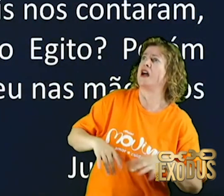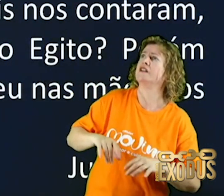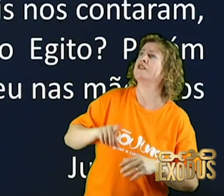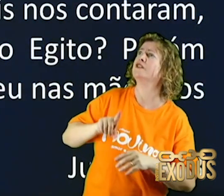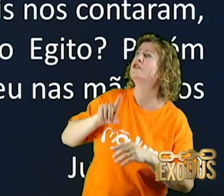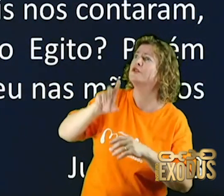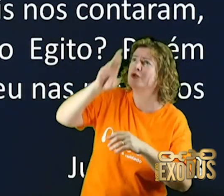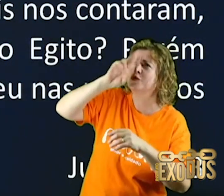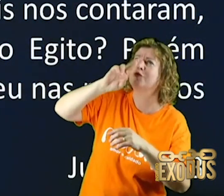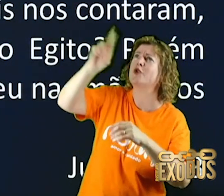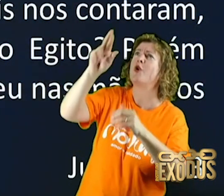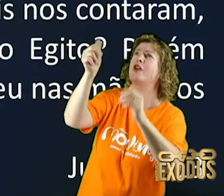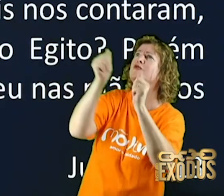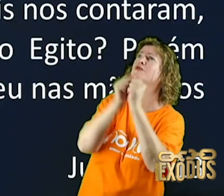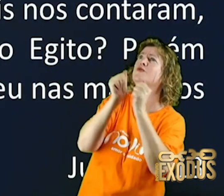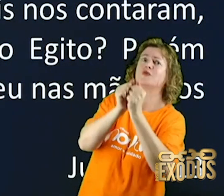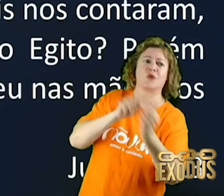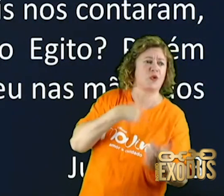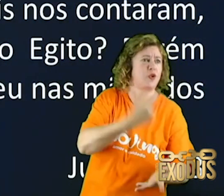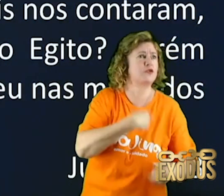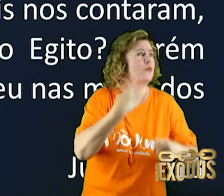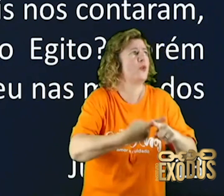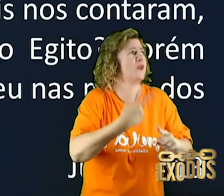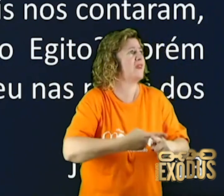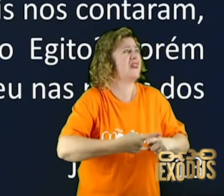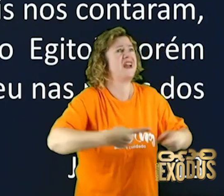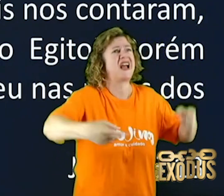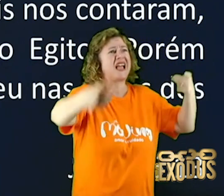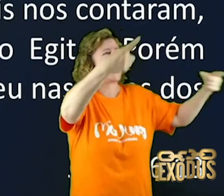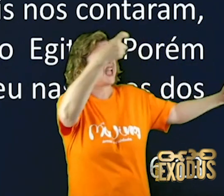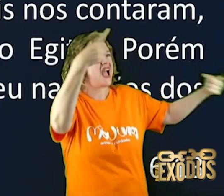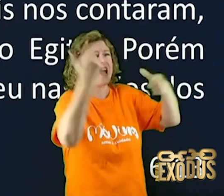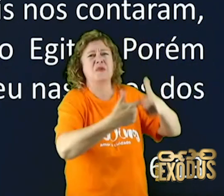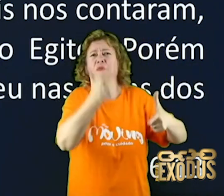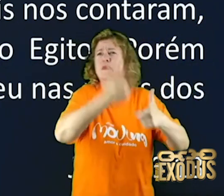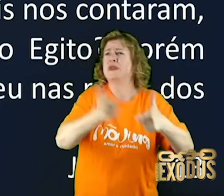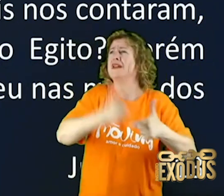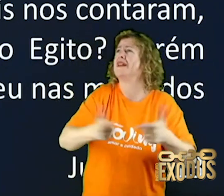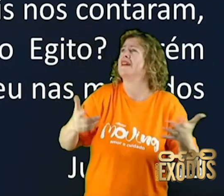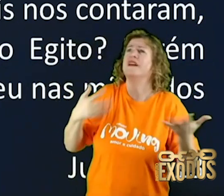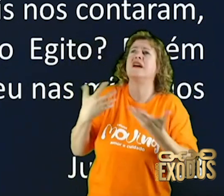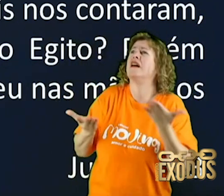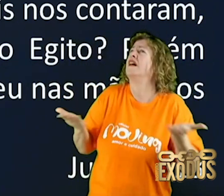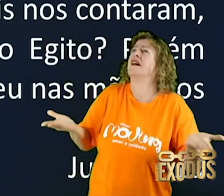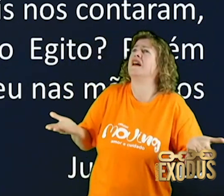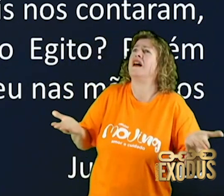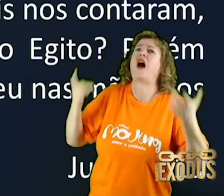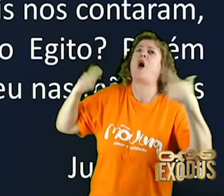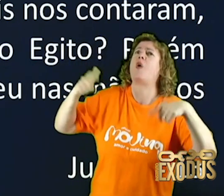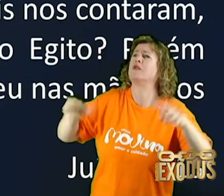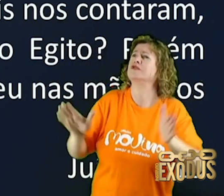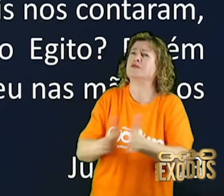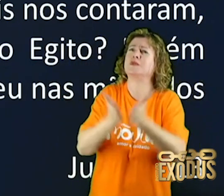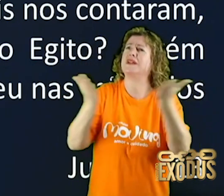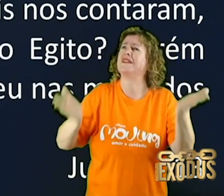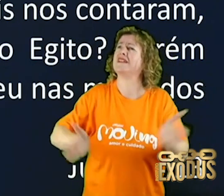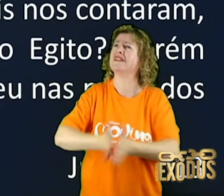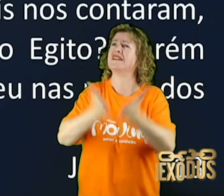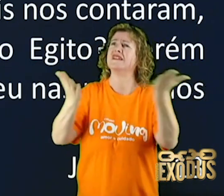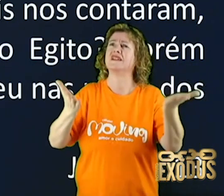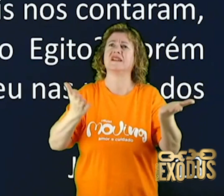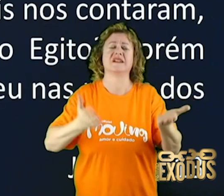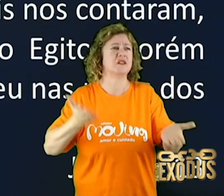Senhor é conosco, por que tudo isto nos sobreveio? E que é feito de todas as suas maravilhas que nossos pais